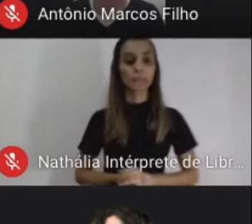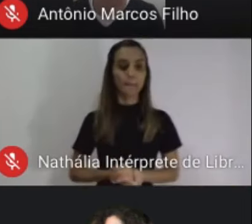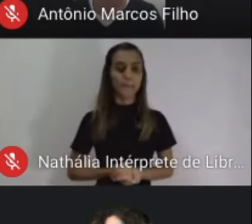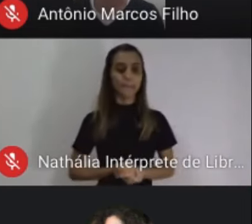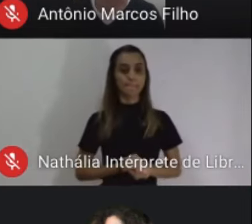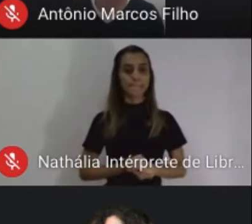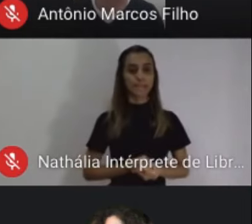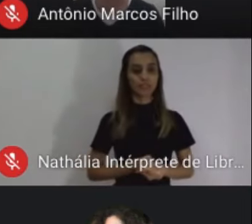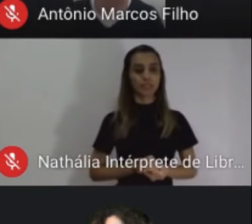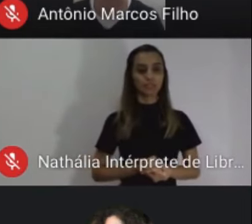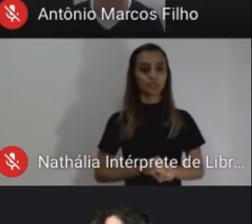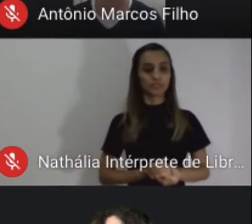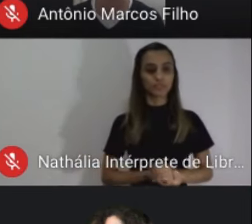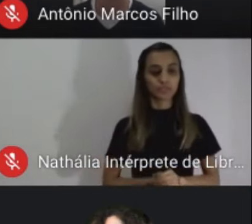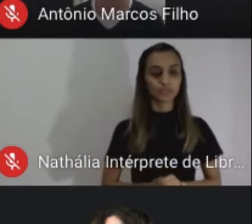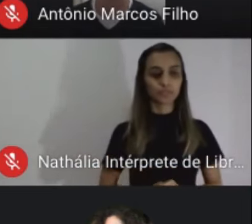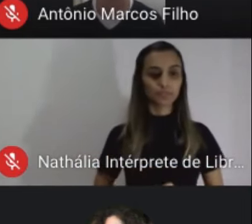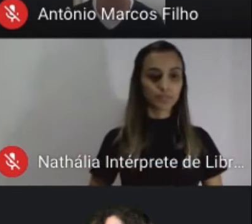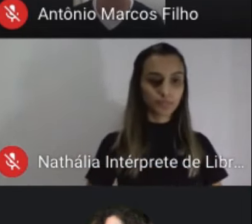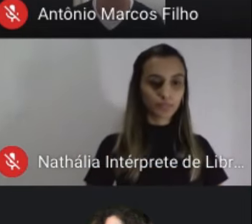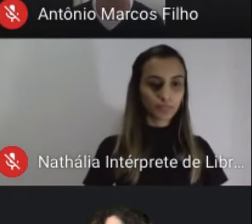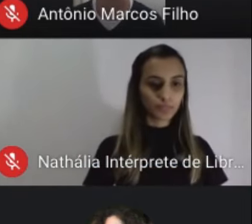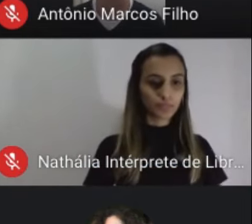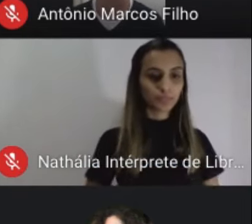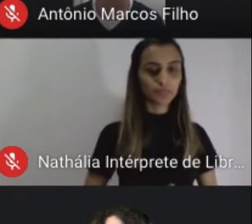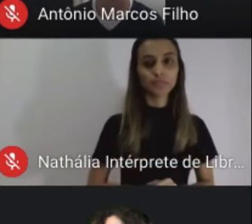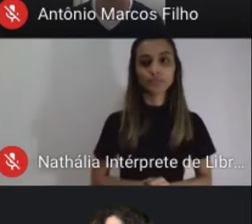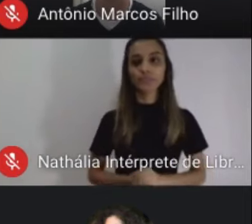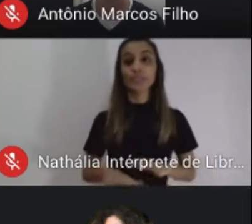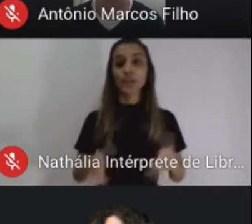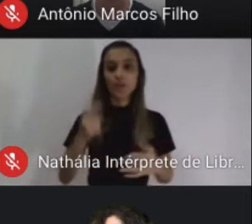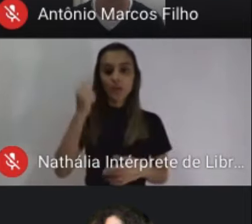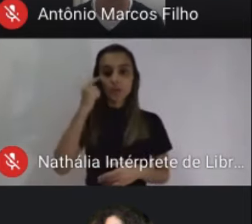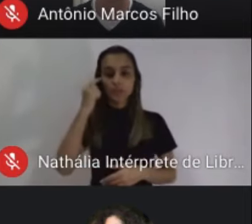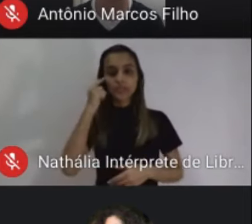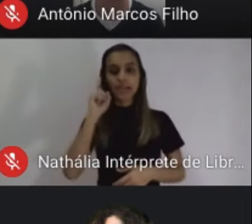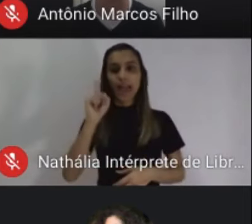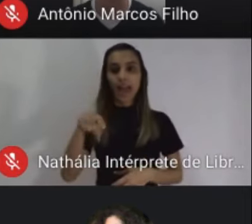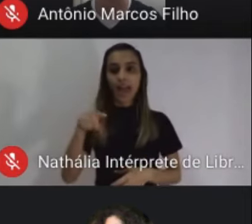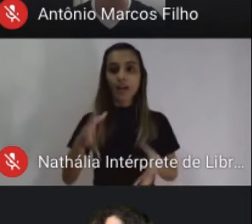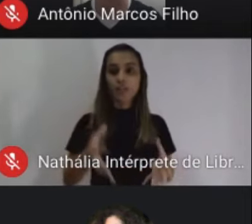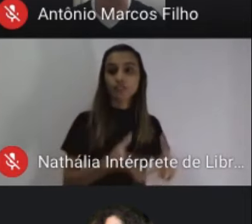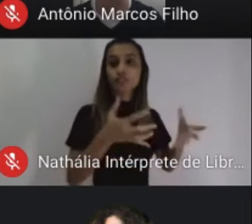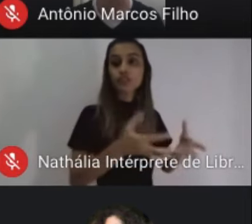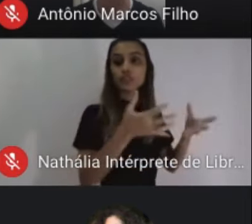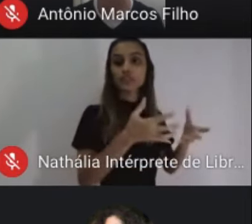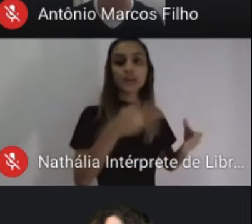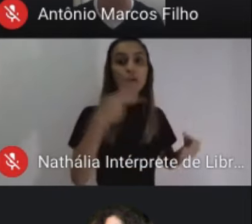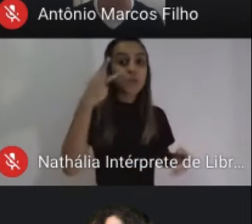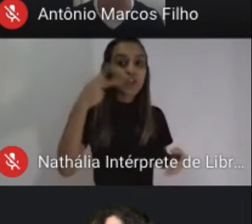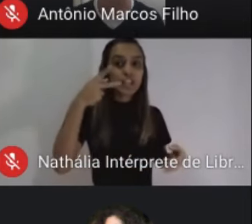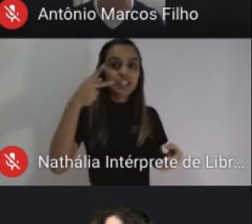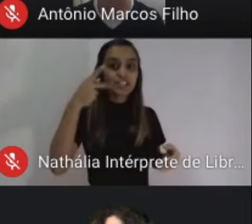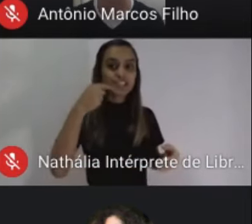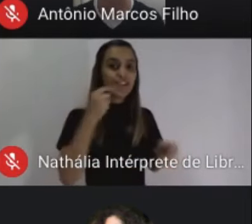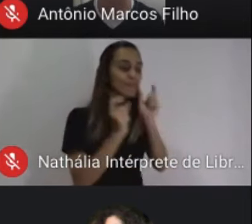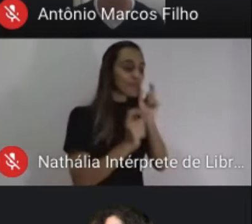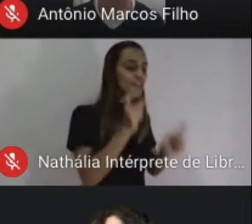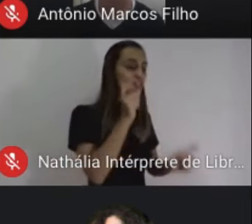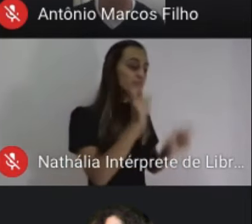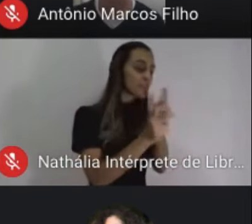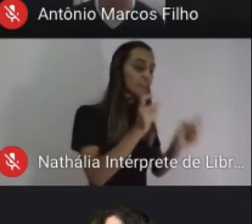crime principal? É a motivação política ou, por exemplo, uma bomba que destrói um pavilhão? A bomba que destrói o pavilhão tende a ser